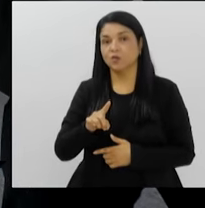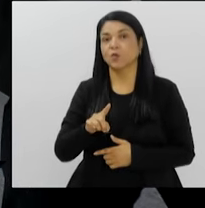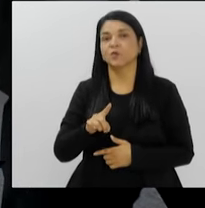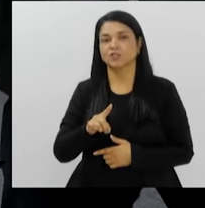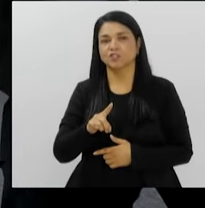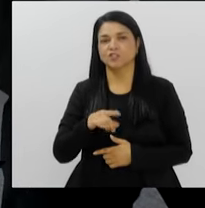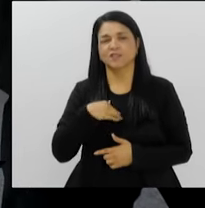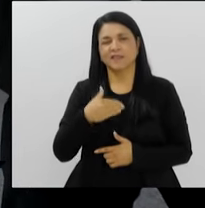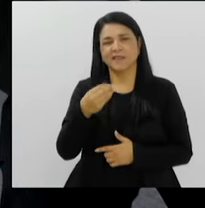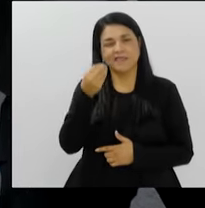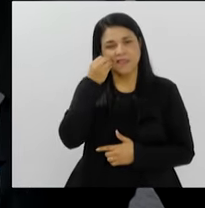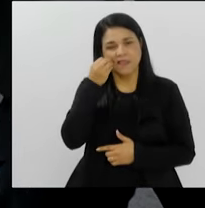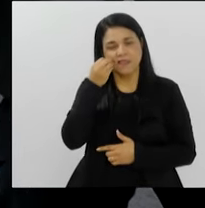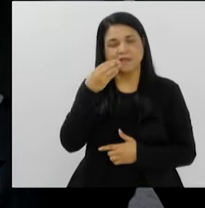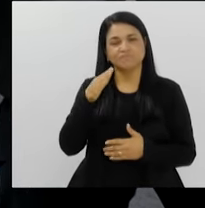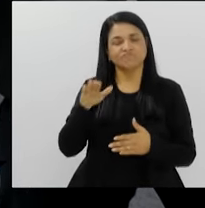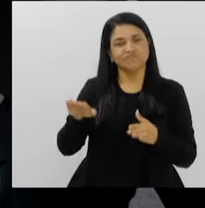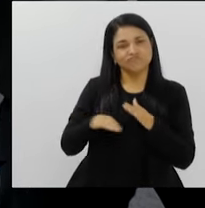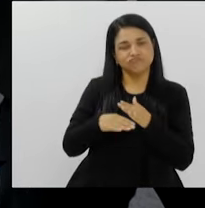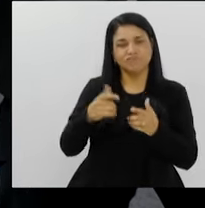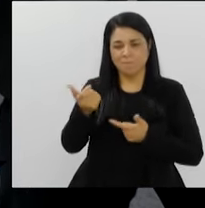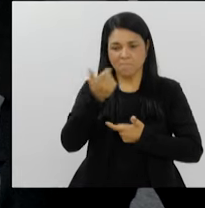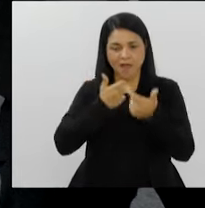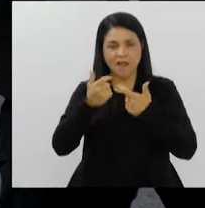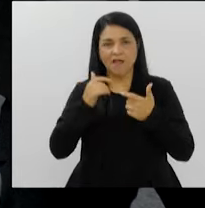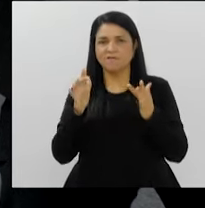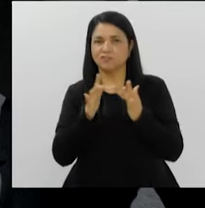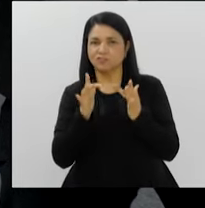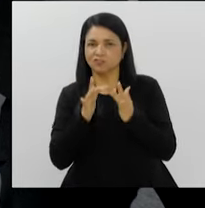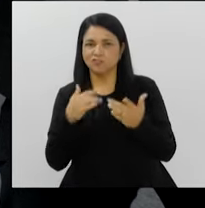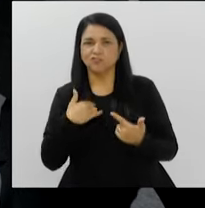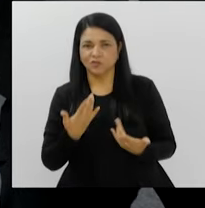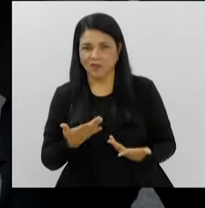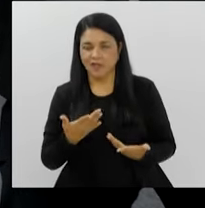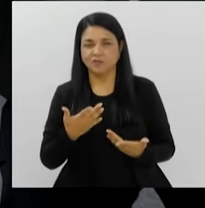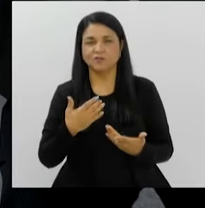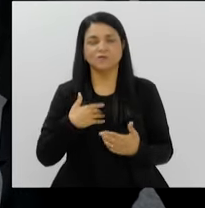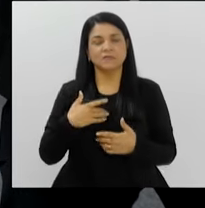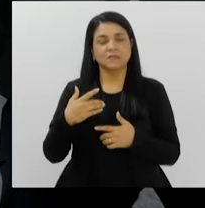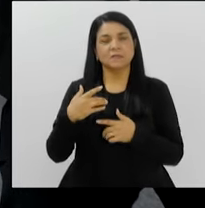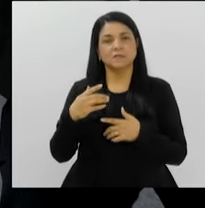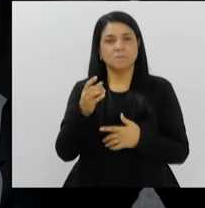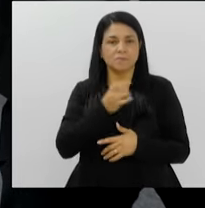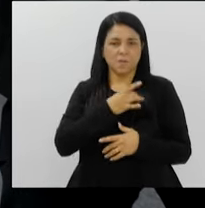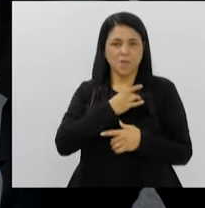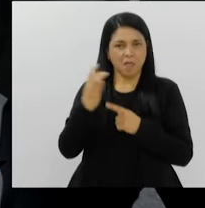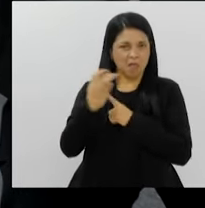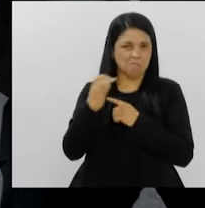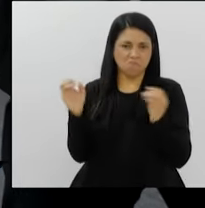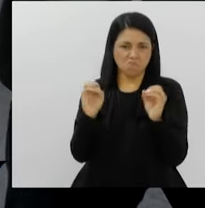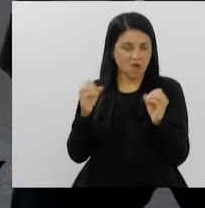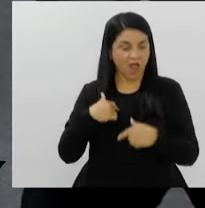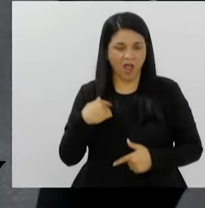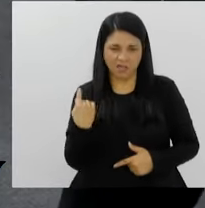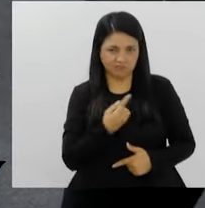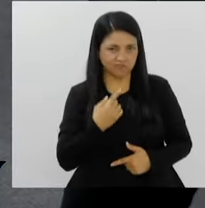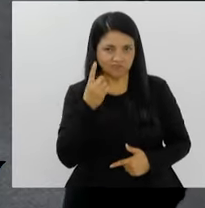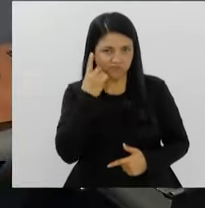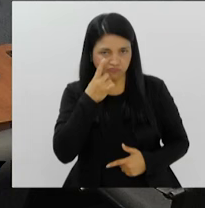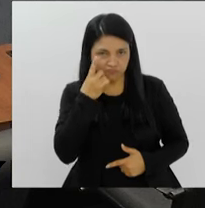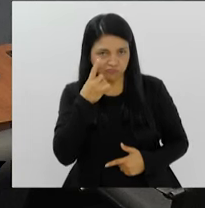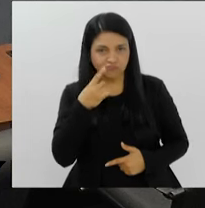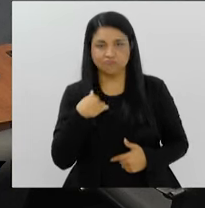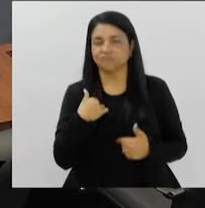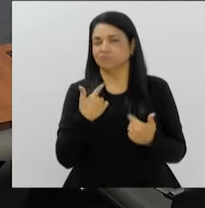tentam nos intimidar através de diálogo, de contato, de intimidação, querendo nos amedrontar, porque aqui ninguém tem medo de ninguém, não.